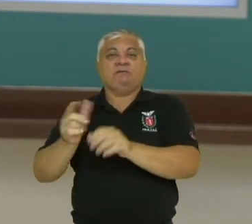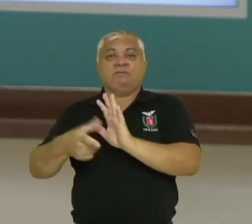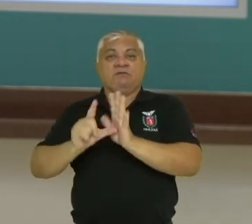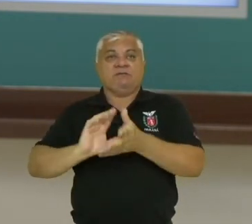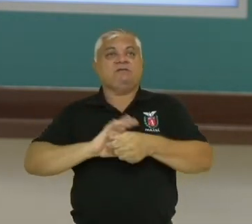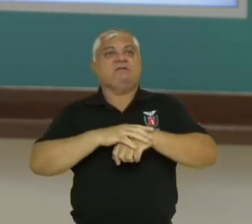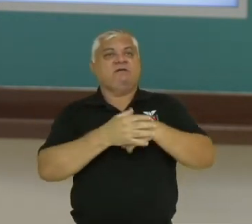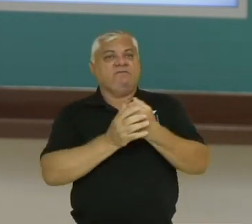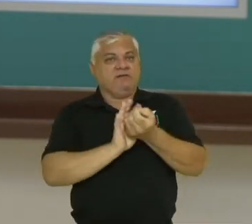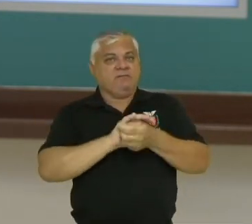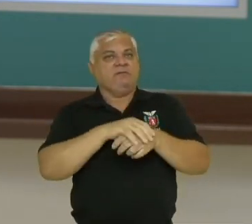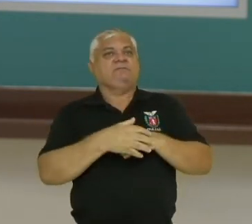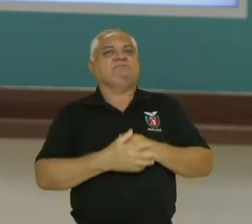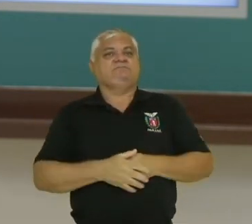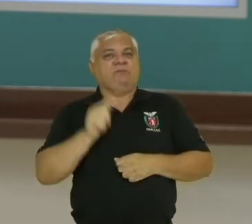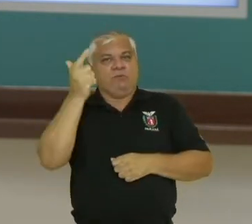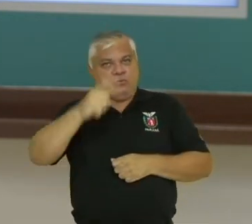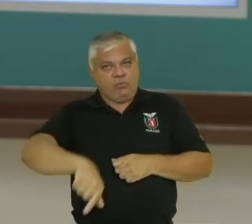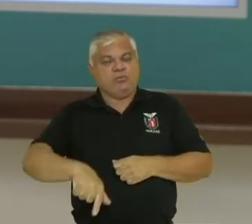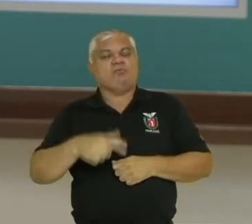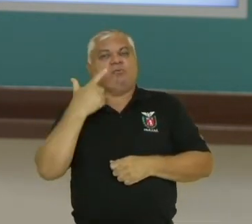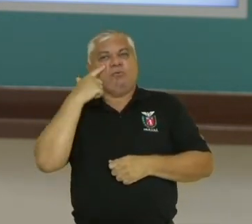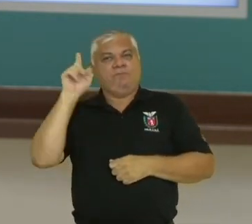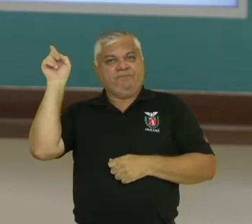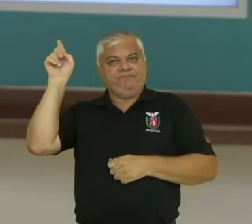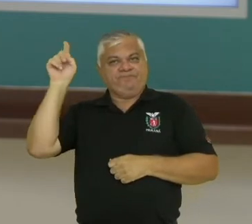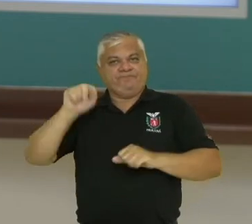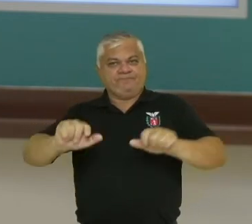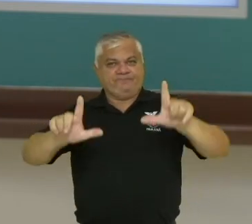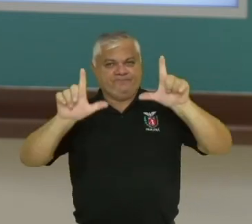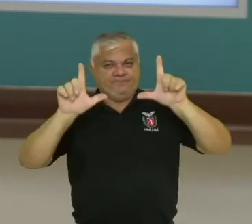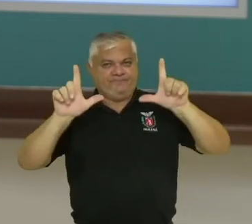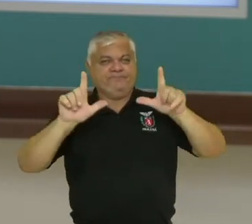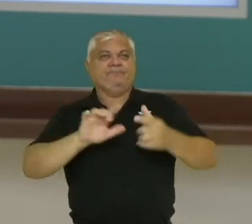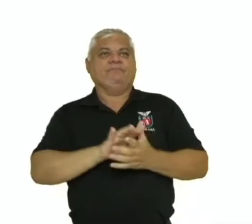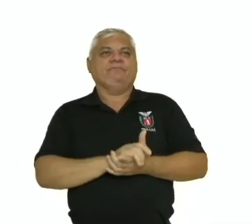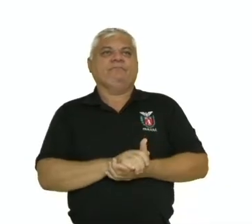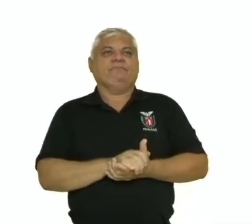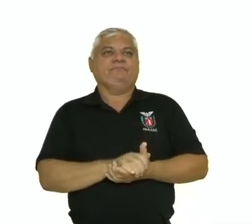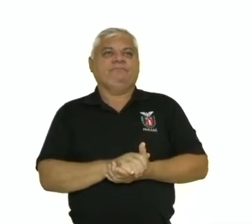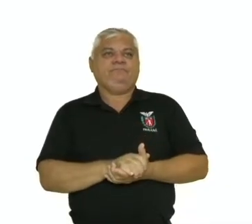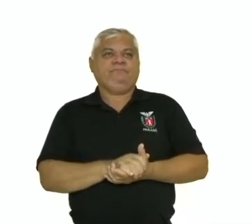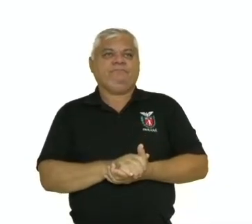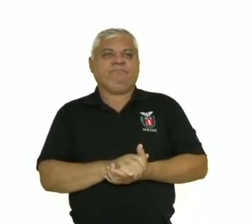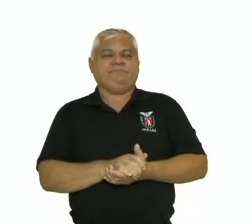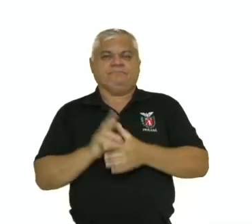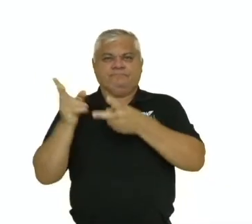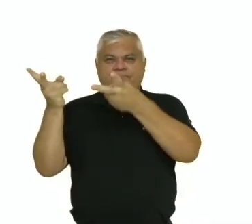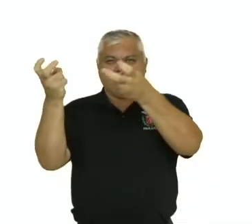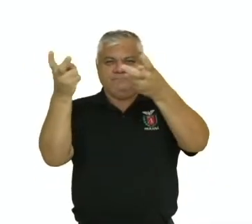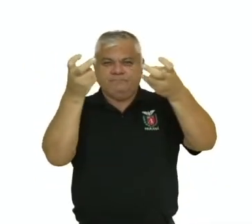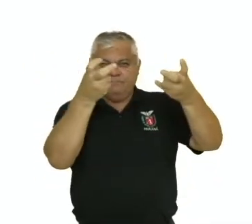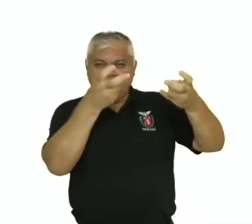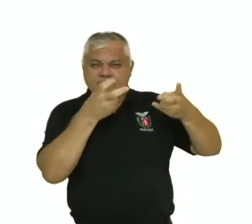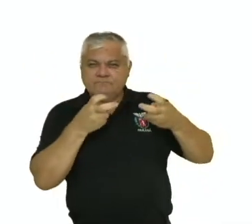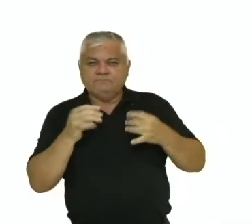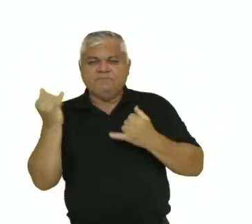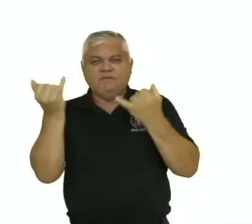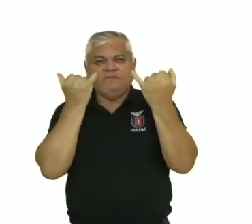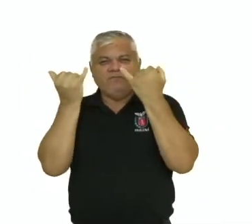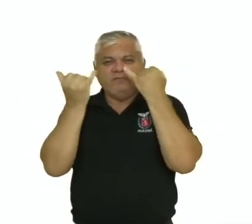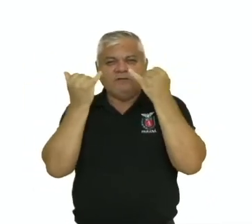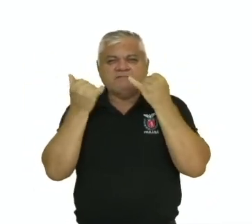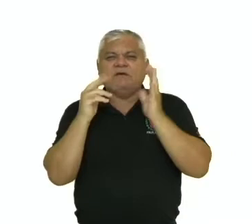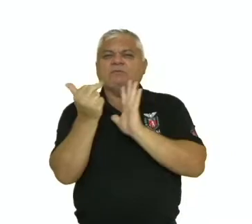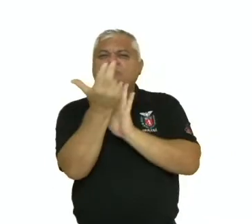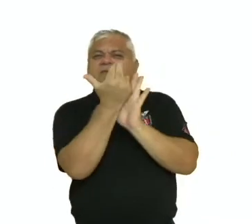mãos. E aqui nós temos um outro cartaz. Vamos observá-lo? Perceba as informações, os